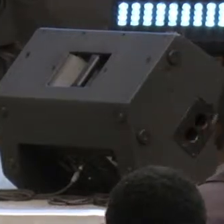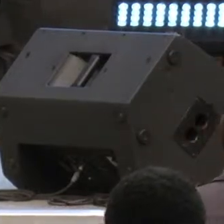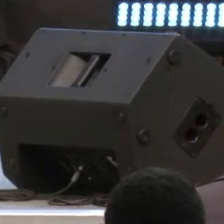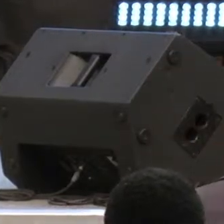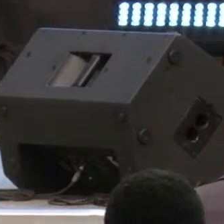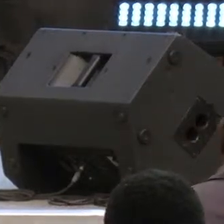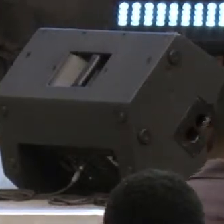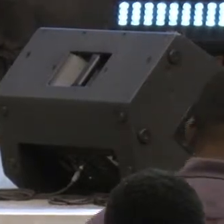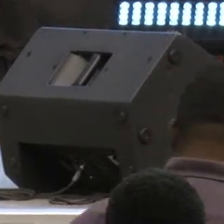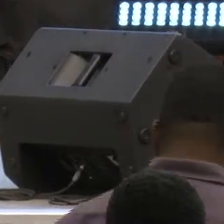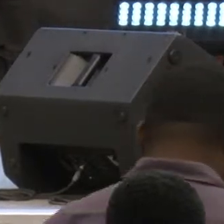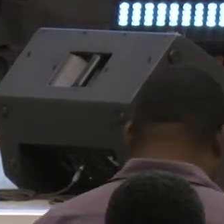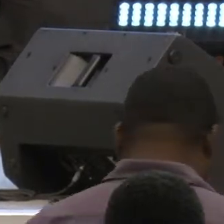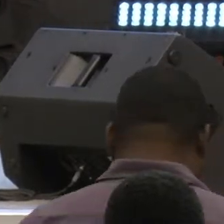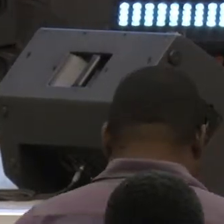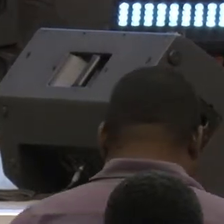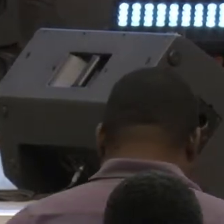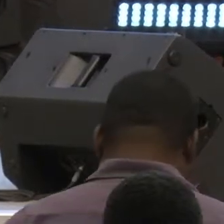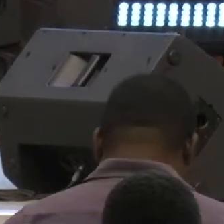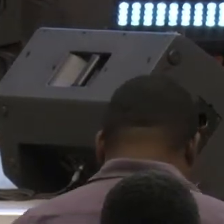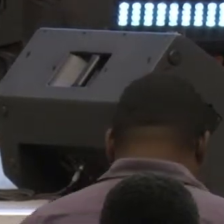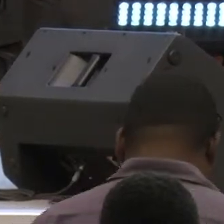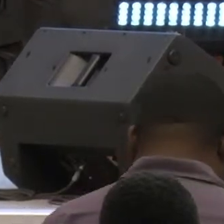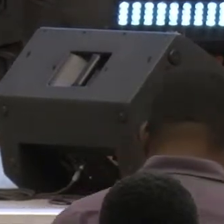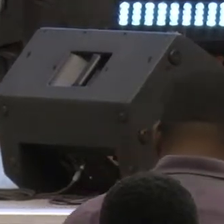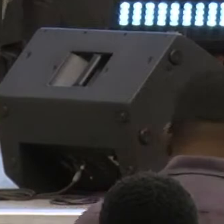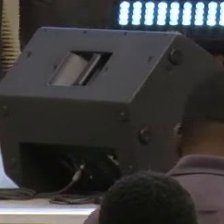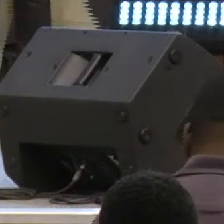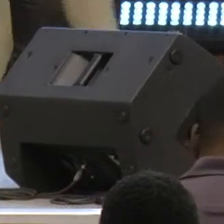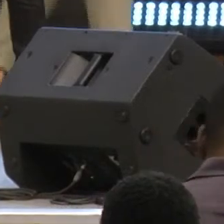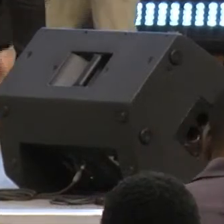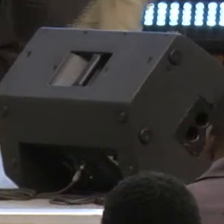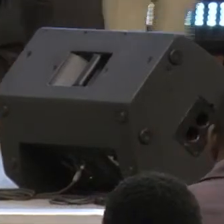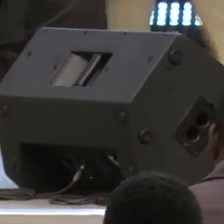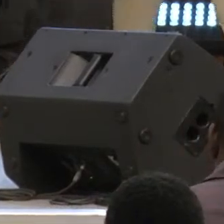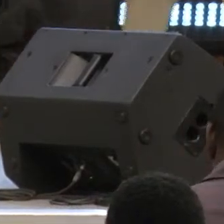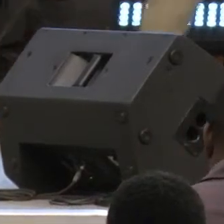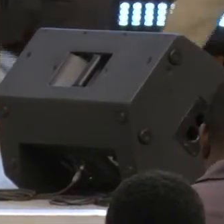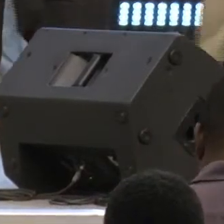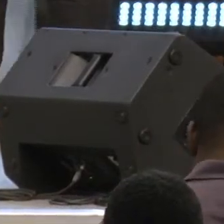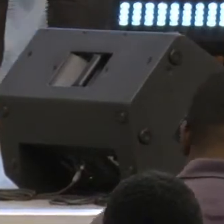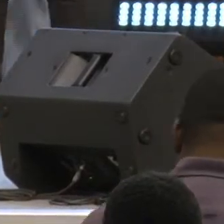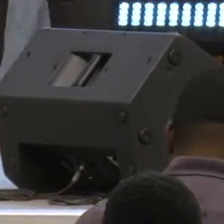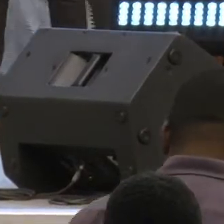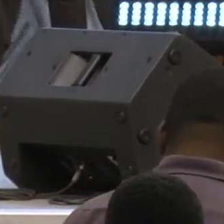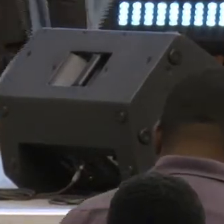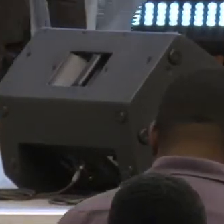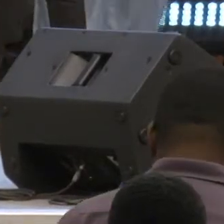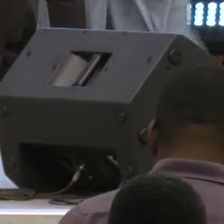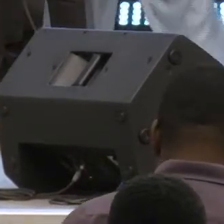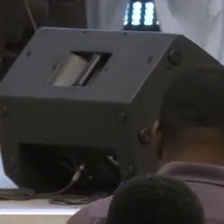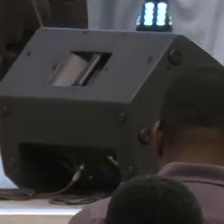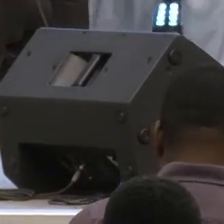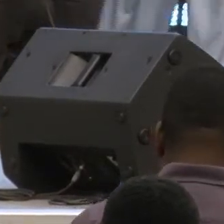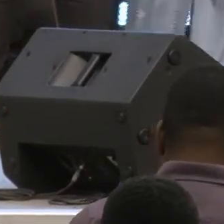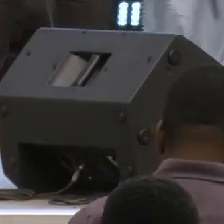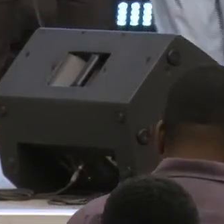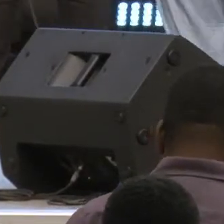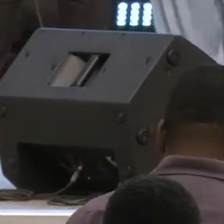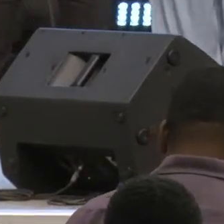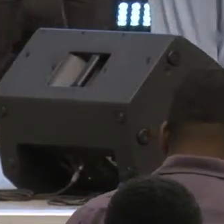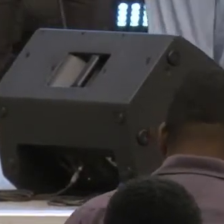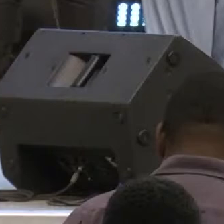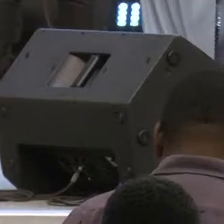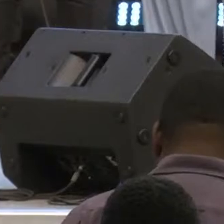Deus. Senhor, te adoramos nesta noite, bendizemos o teu nome, nós invocamos o teu nome,